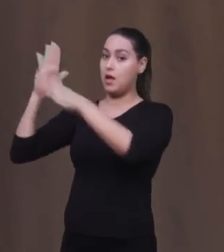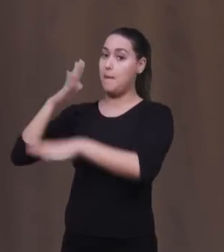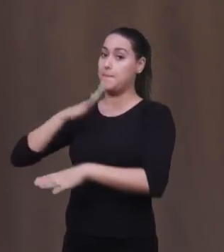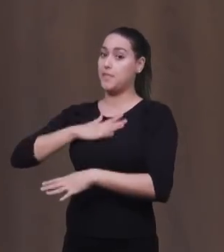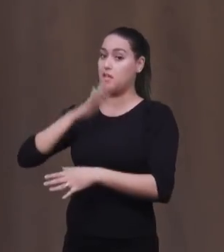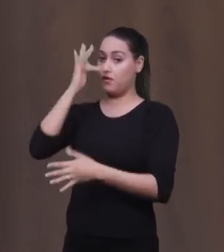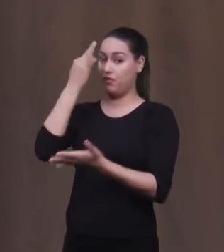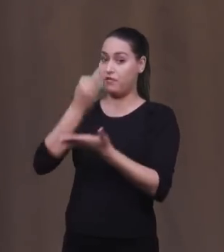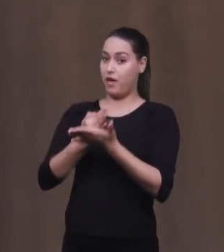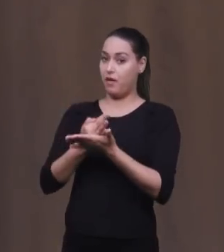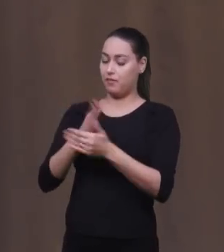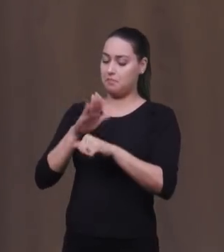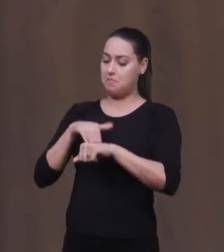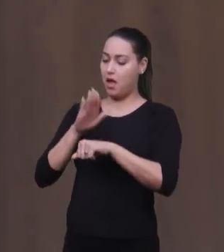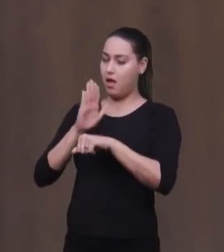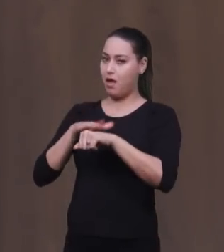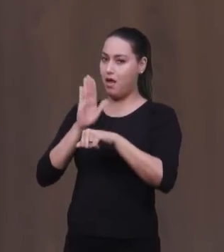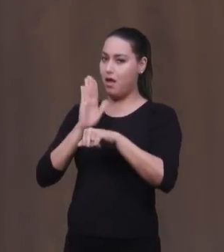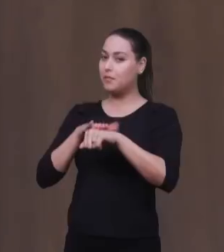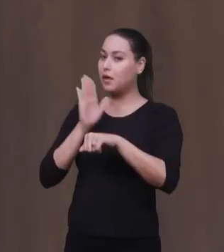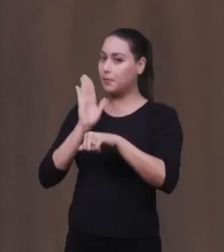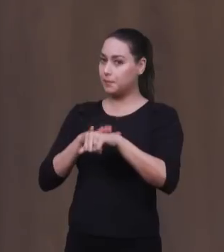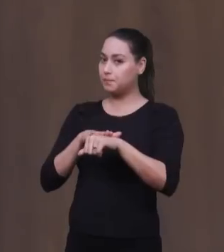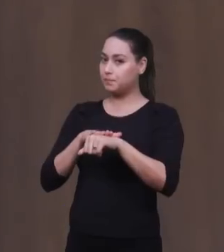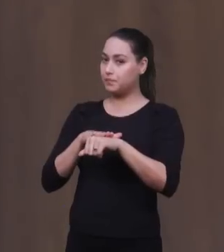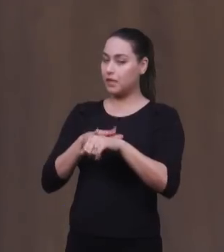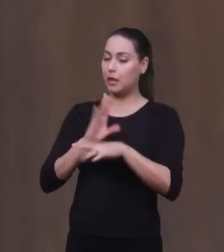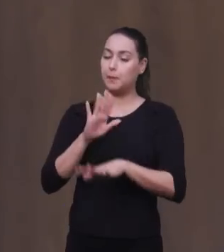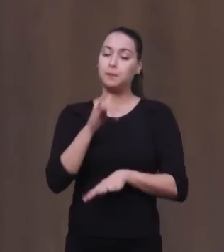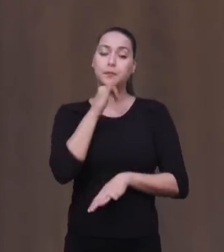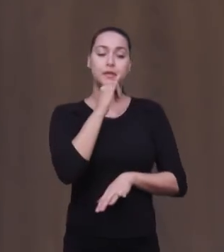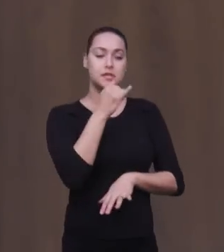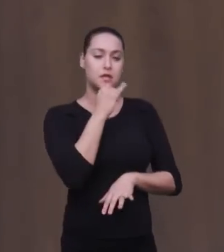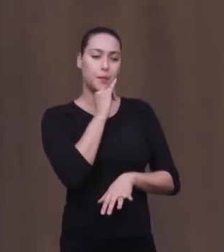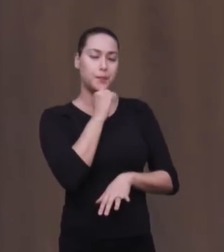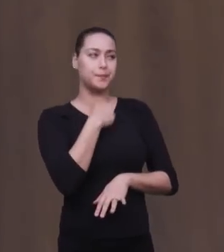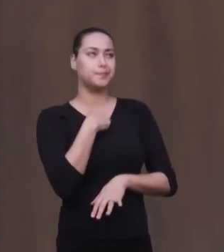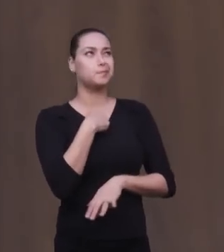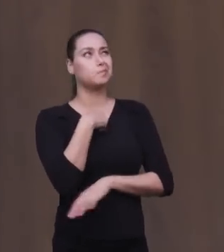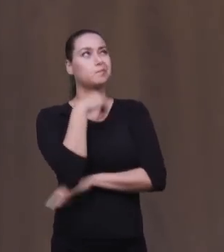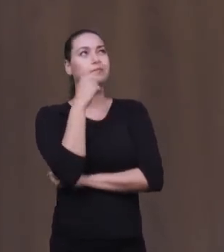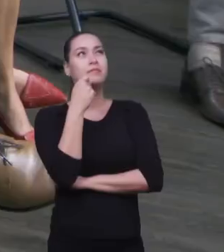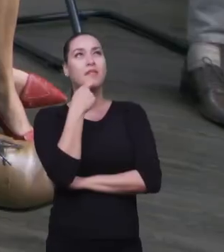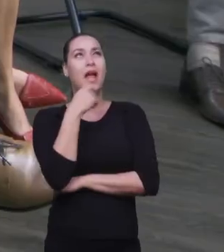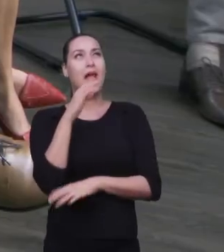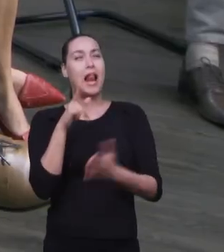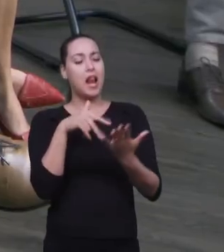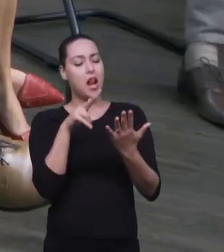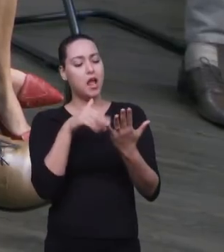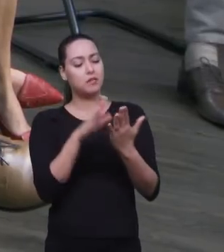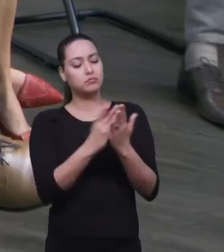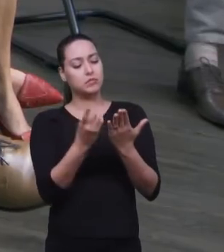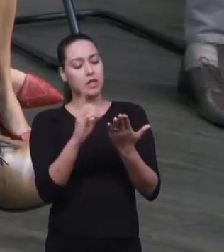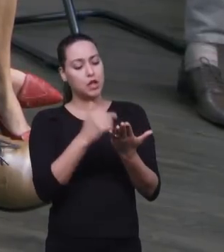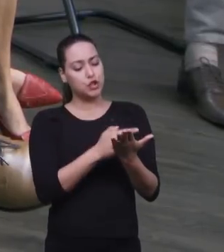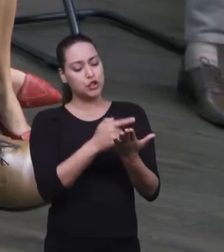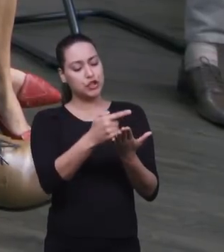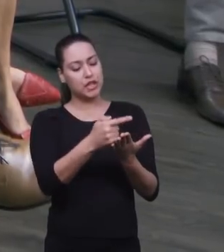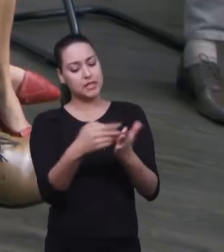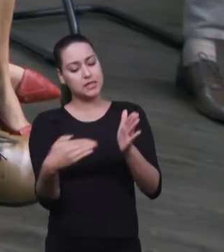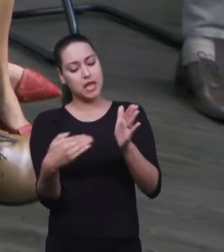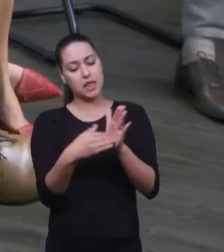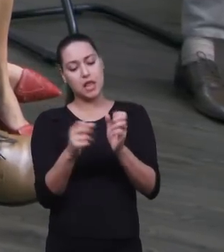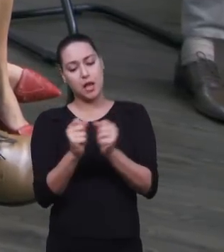minha fé vai sendo acrescentada. Eu não vou ter mais fé, por exemplo, se eu dissesse, bom, acabei de ler a Bíblia agora de